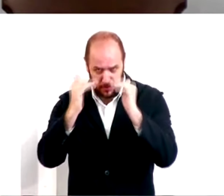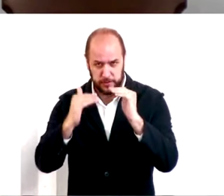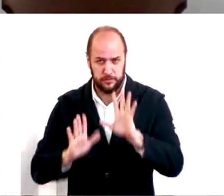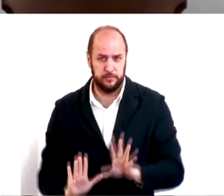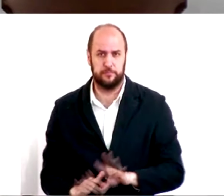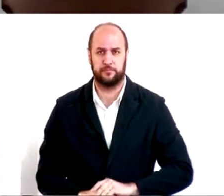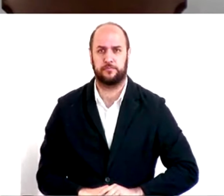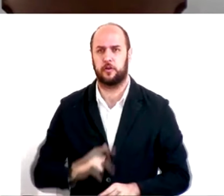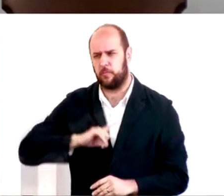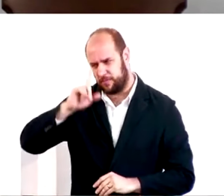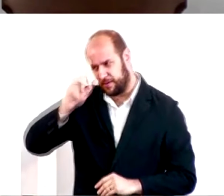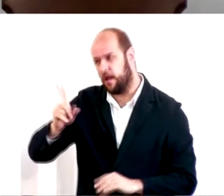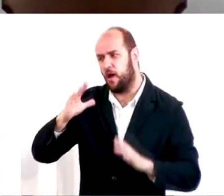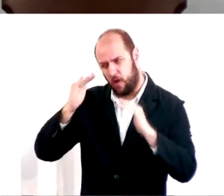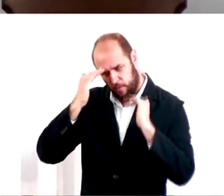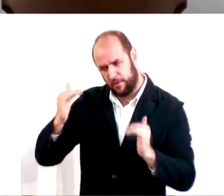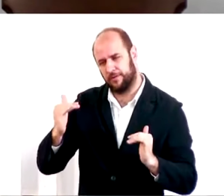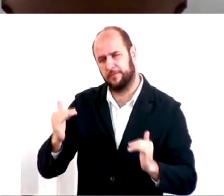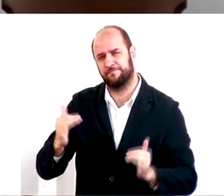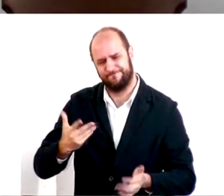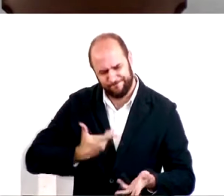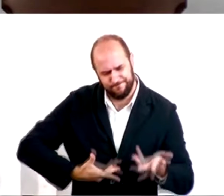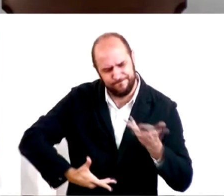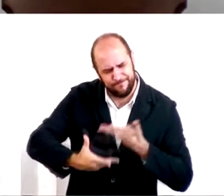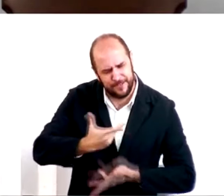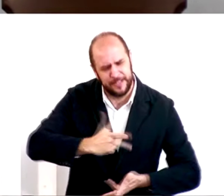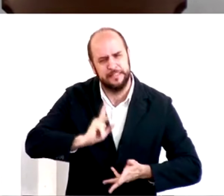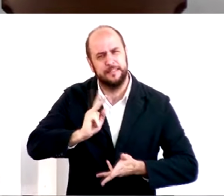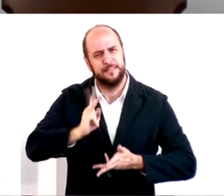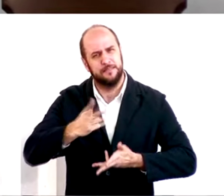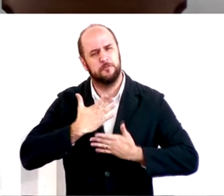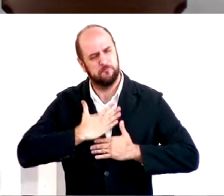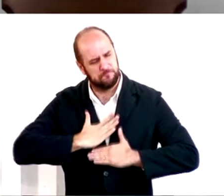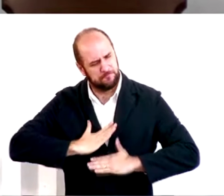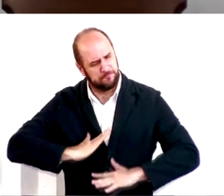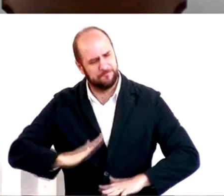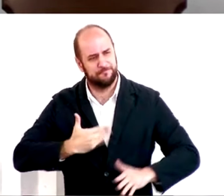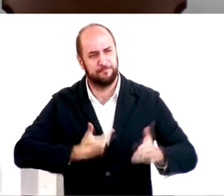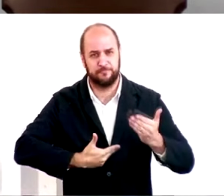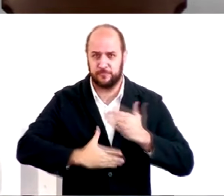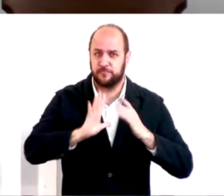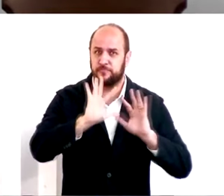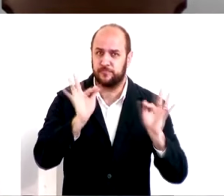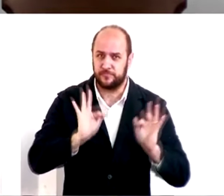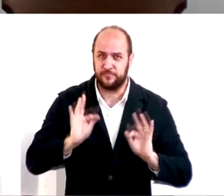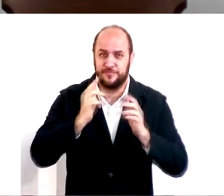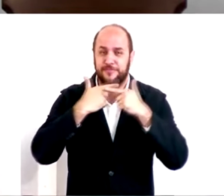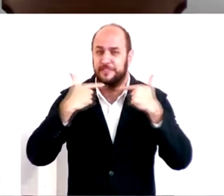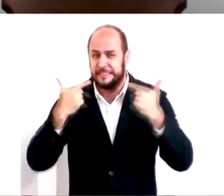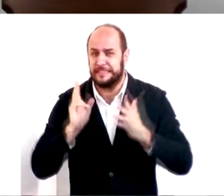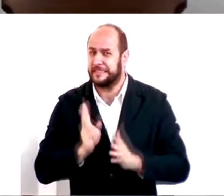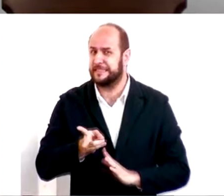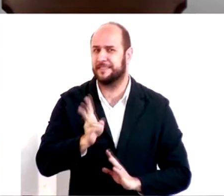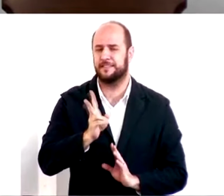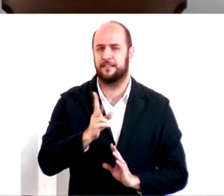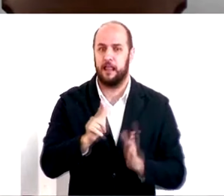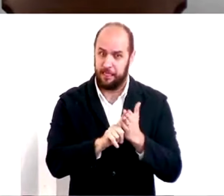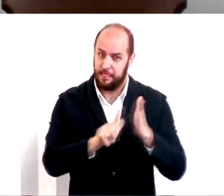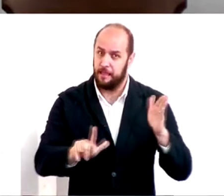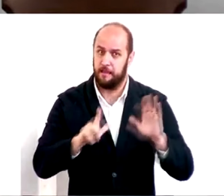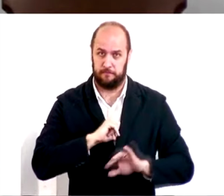isso. Sejam corteses, sejam cordatos. Se existe uma lei, ela foi feita de alguma